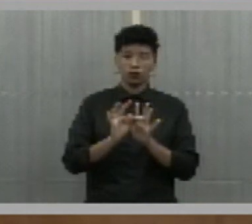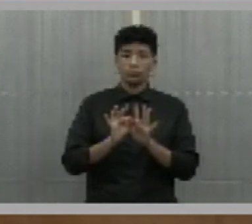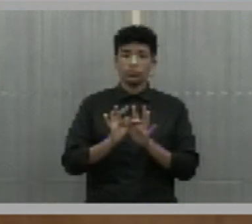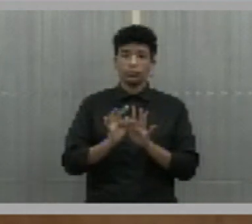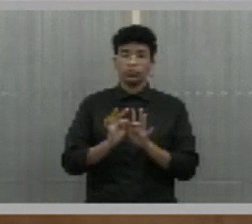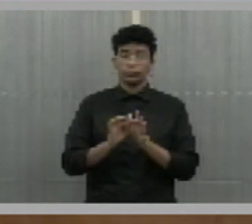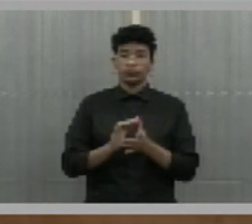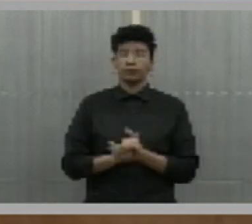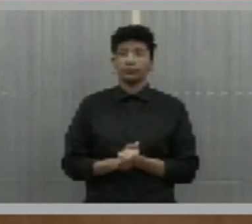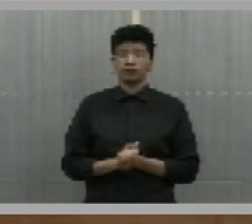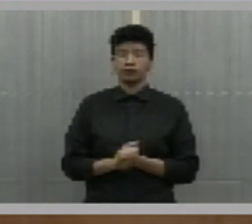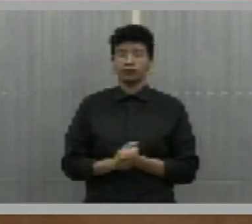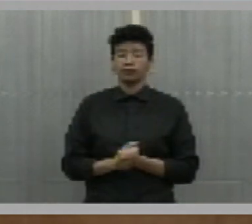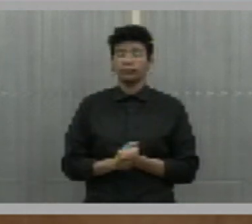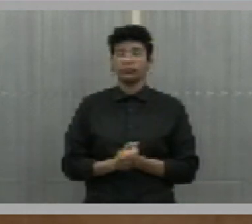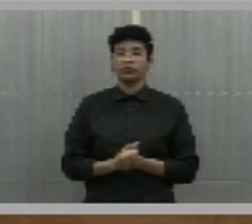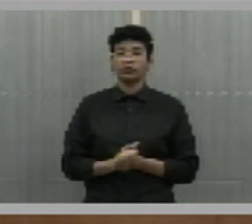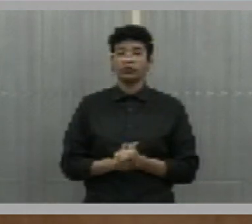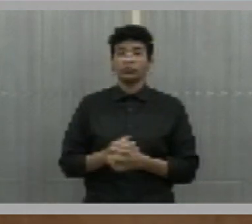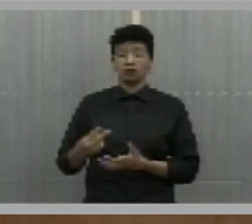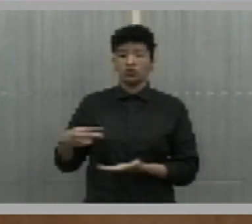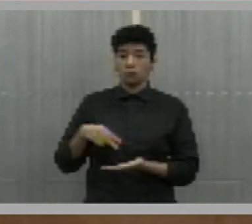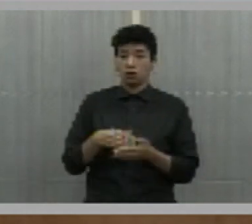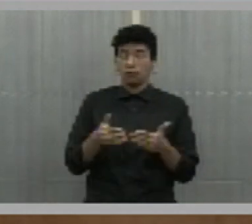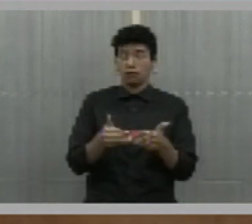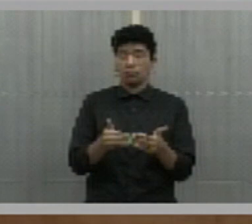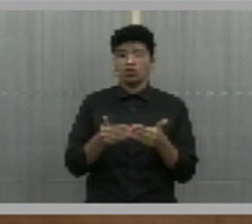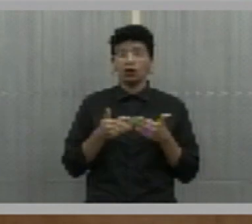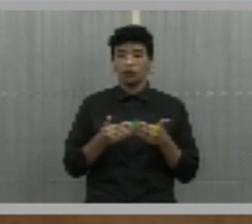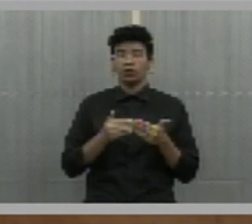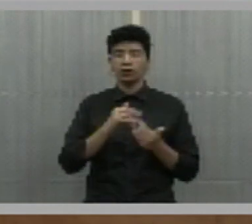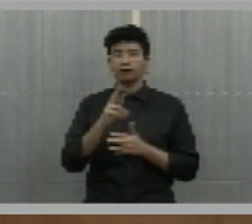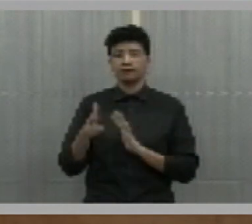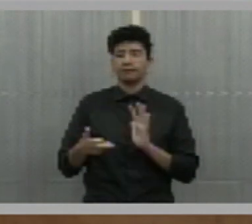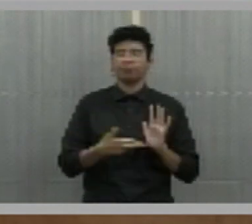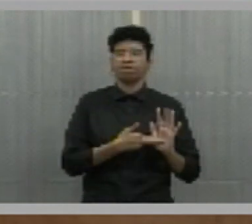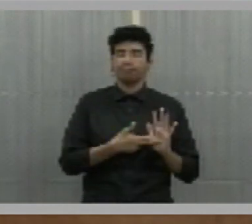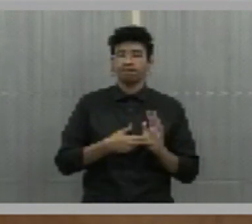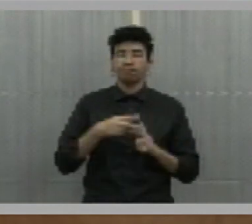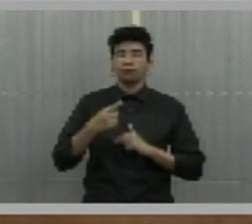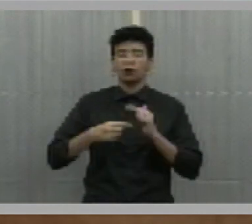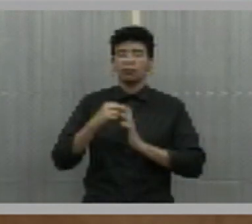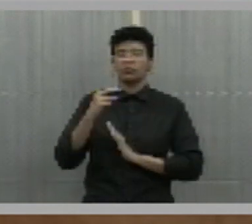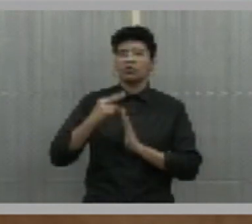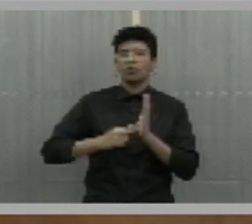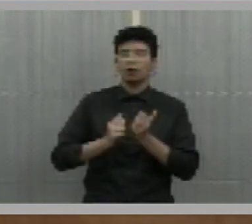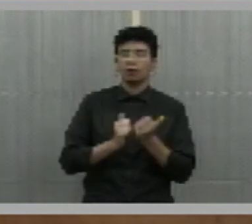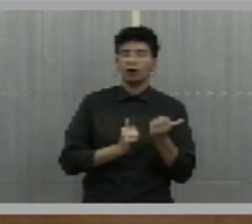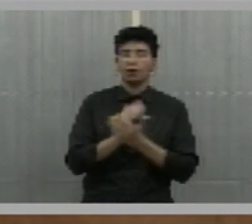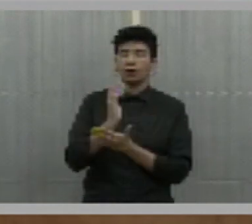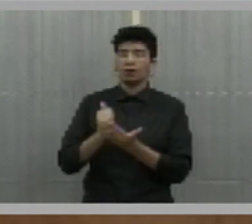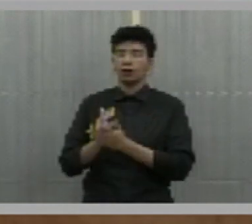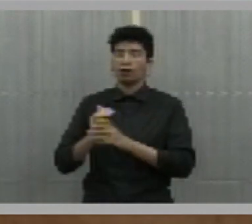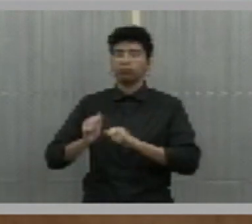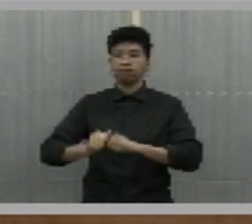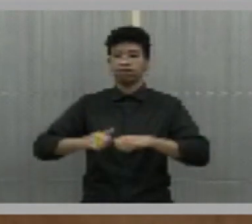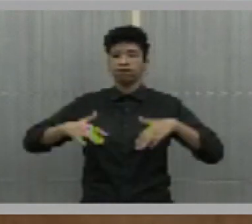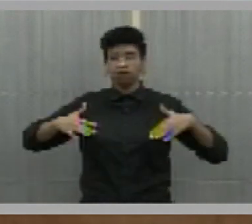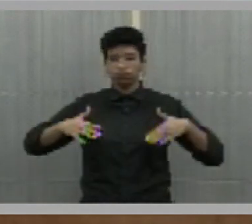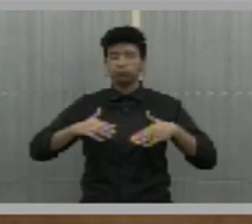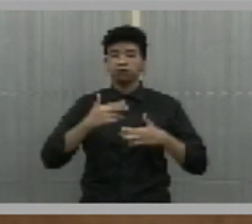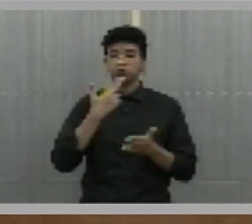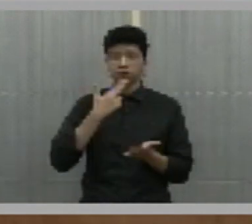assento nesta Casa Legislativa, vem requerer, na forma regimental, depois de lido e aprovado em plenário, seja